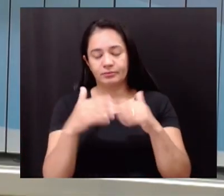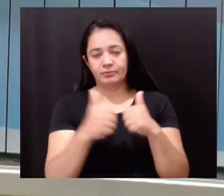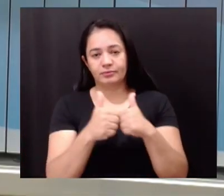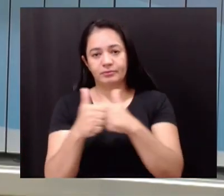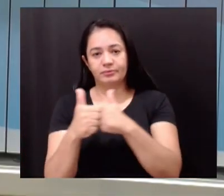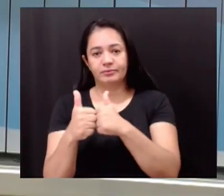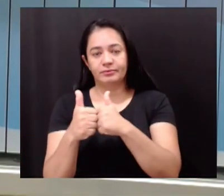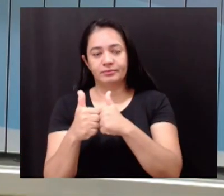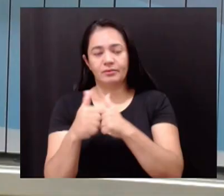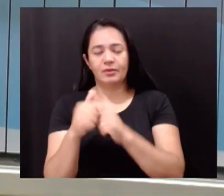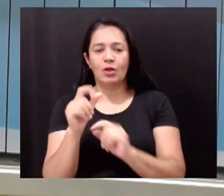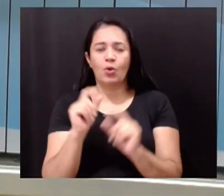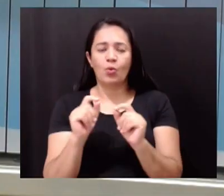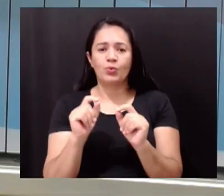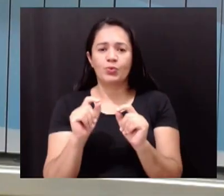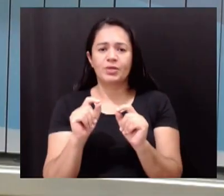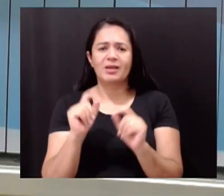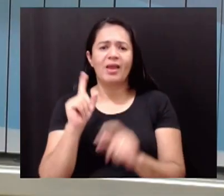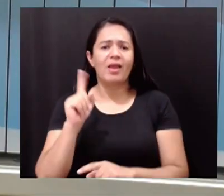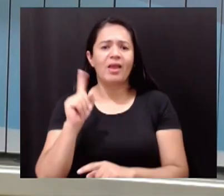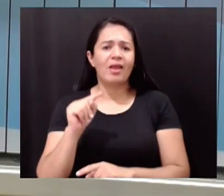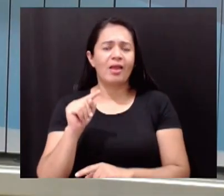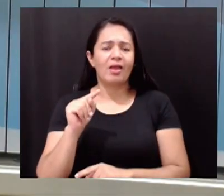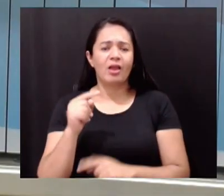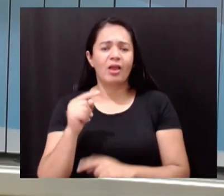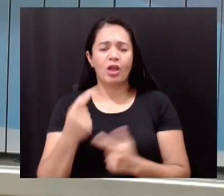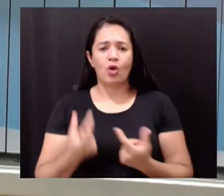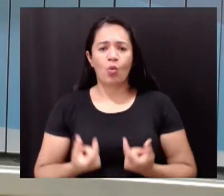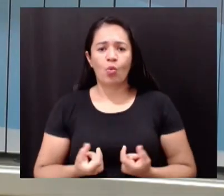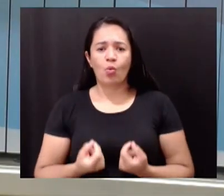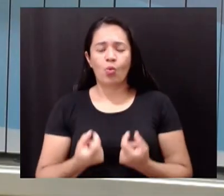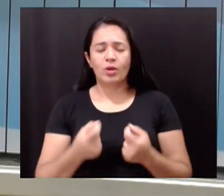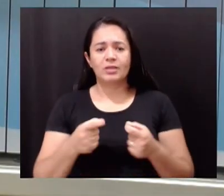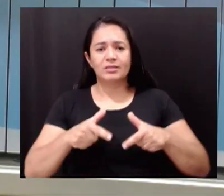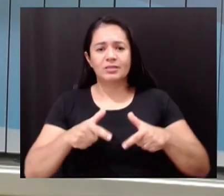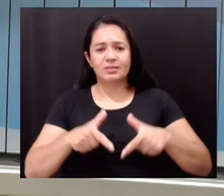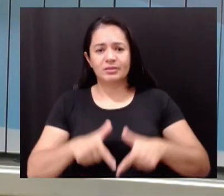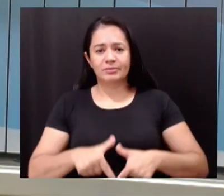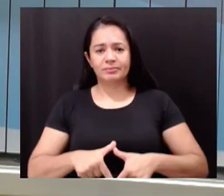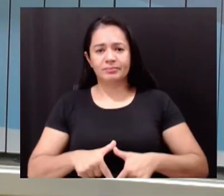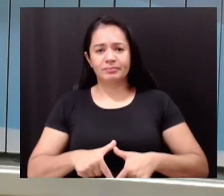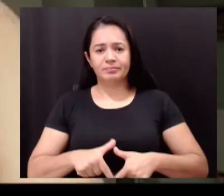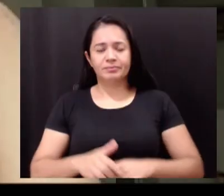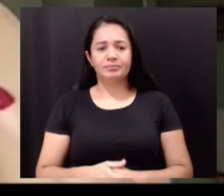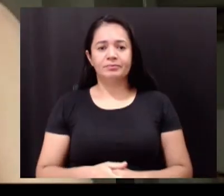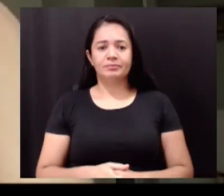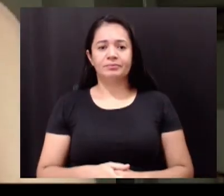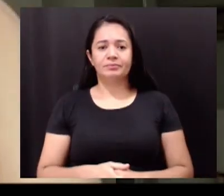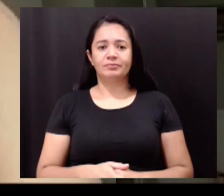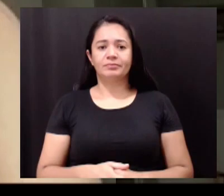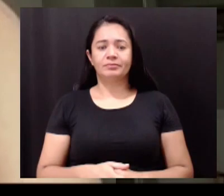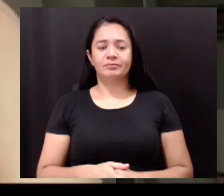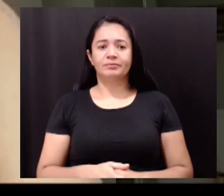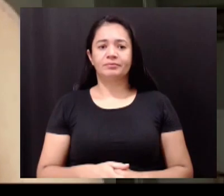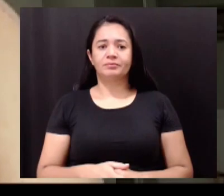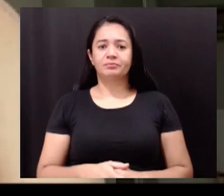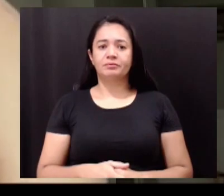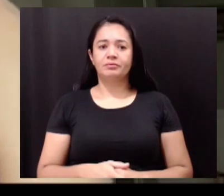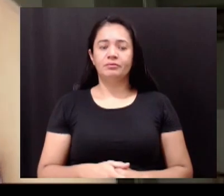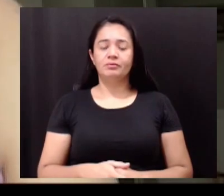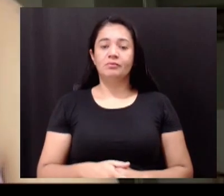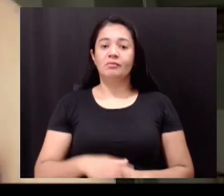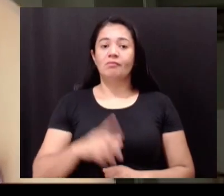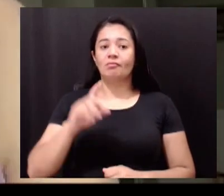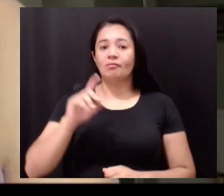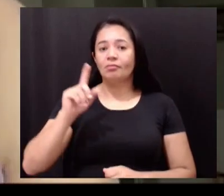o câncer de colo do útero. Bom, o colo do útero, ele é a porção do útero